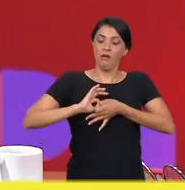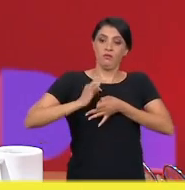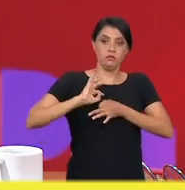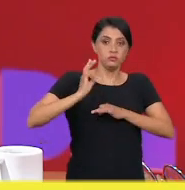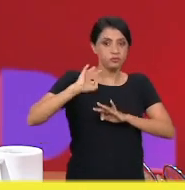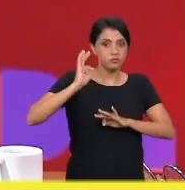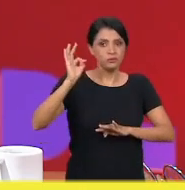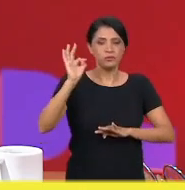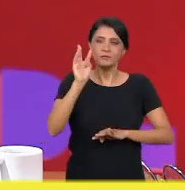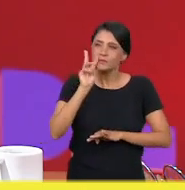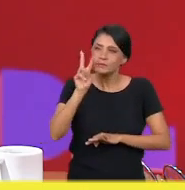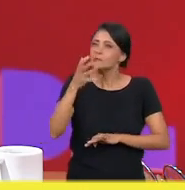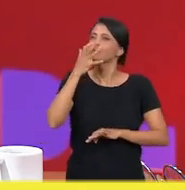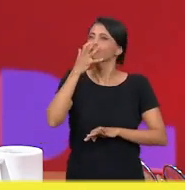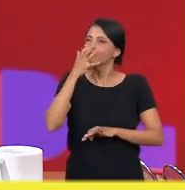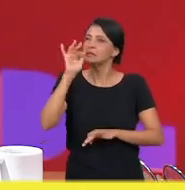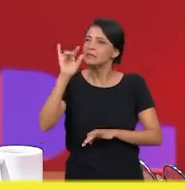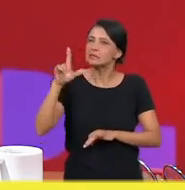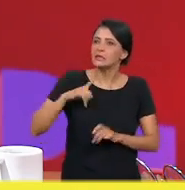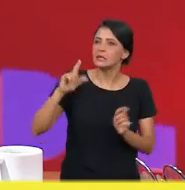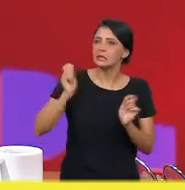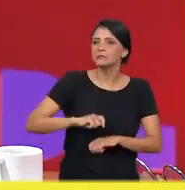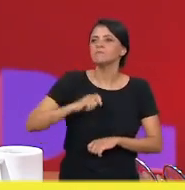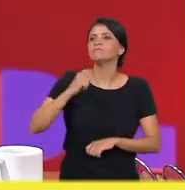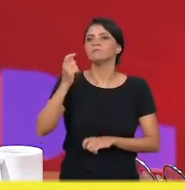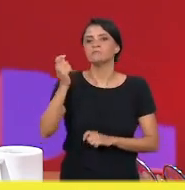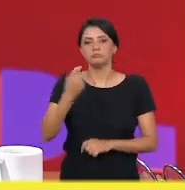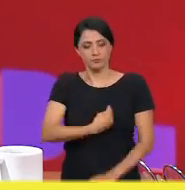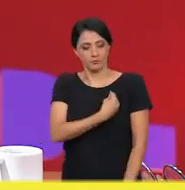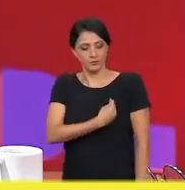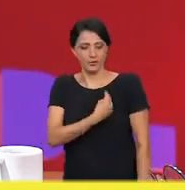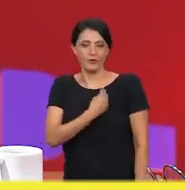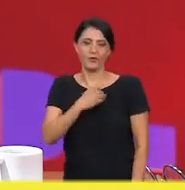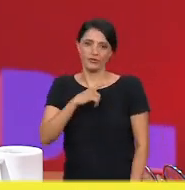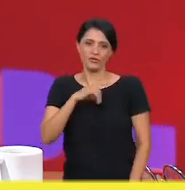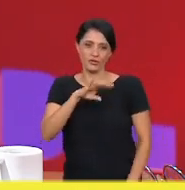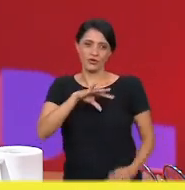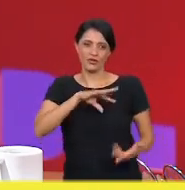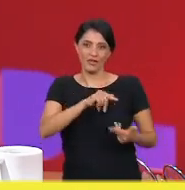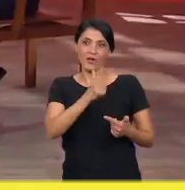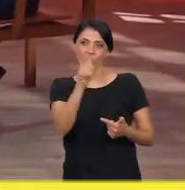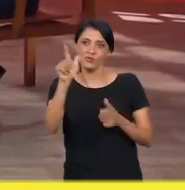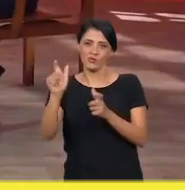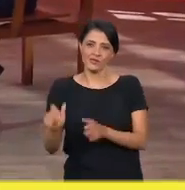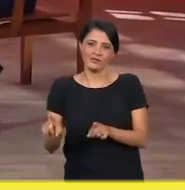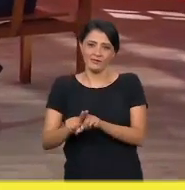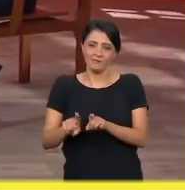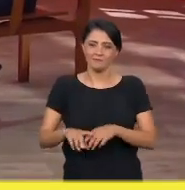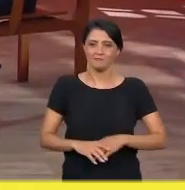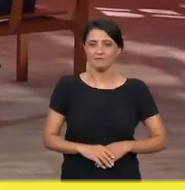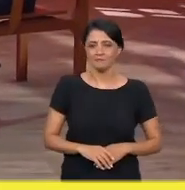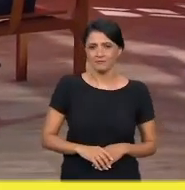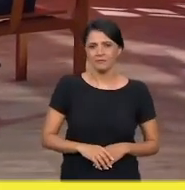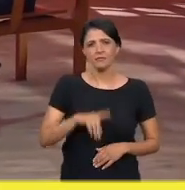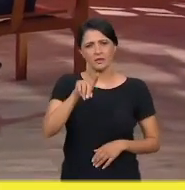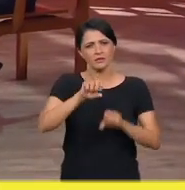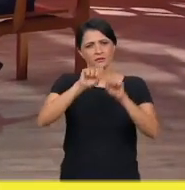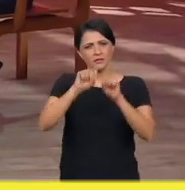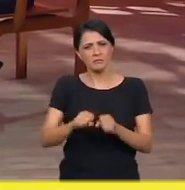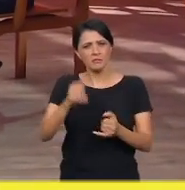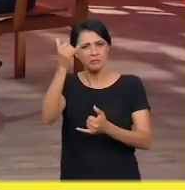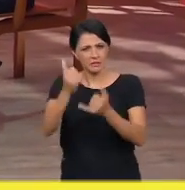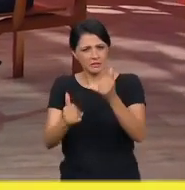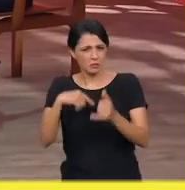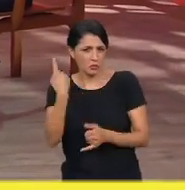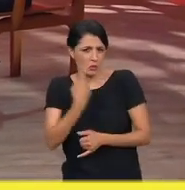tenta observar e ter algum indício de que a vida pode estar além da Terra. Existem sistemas muito parecidos com o nosso? Com